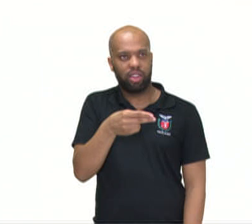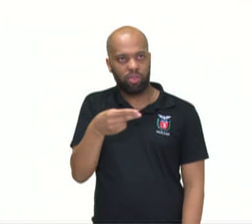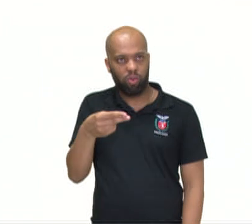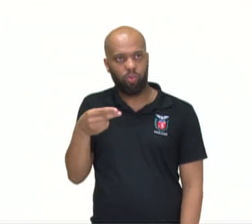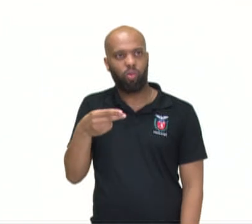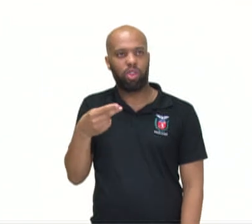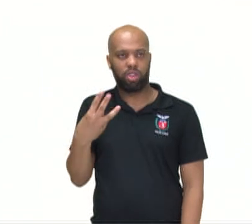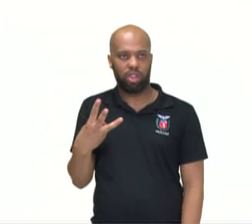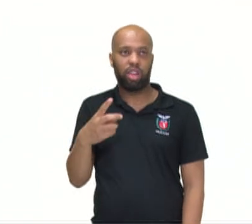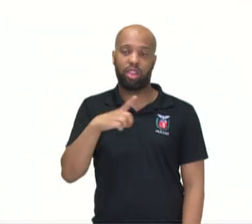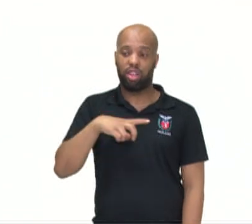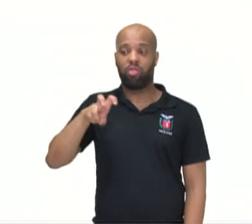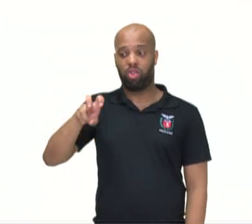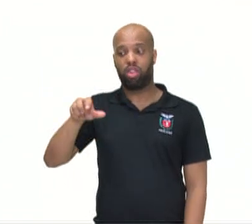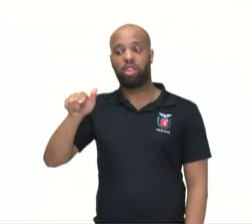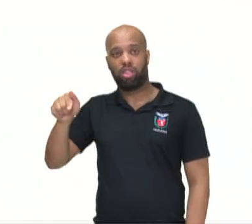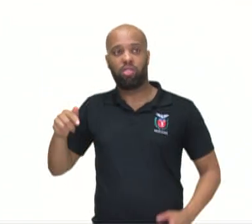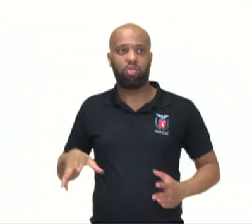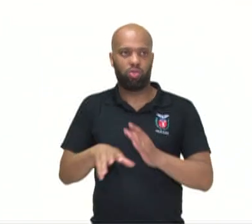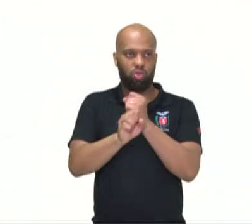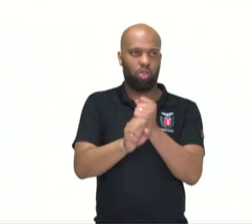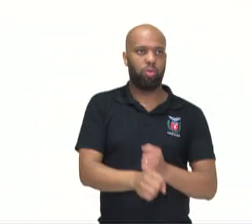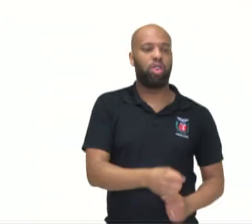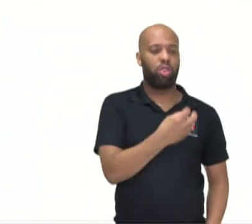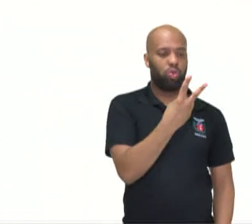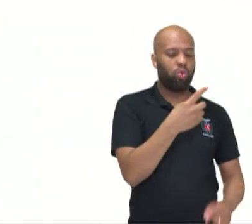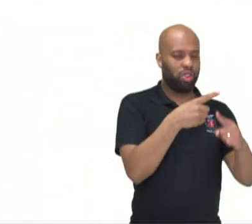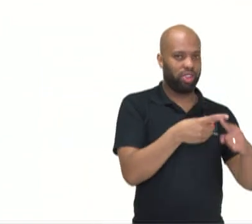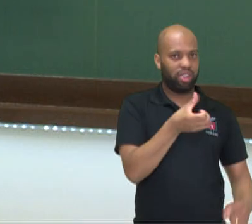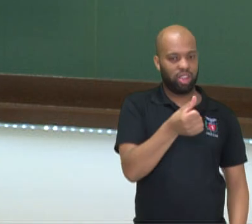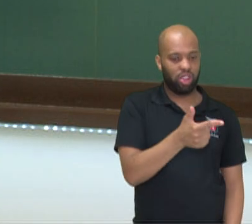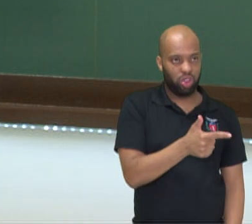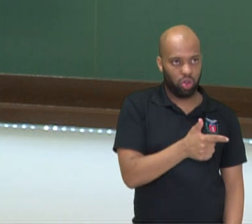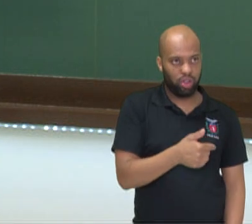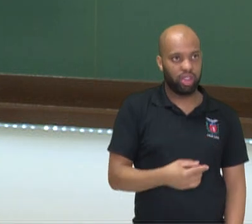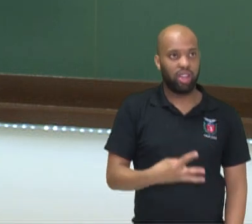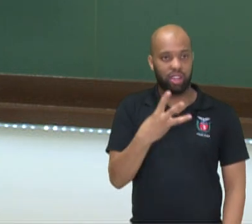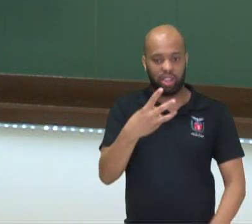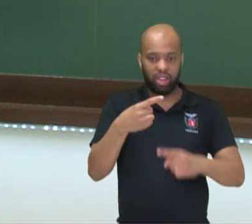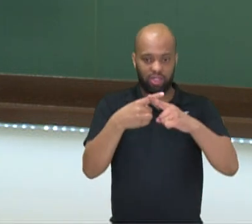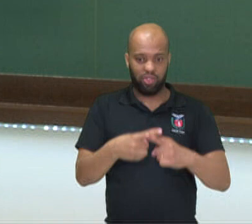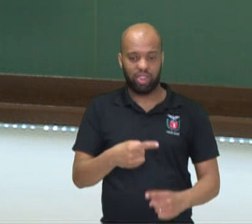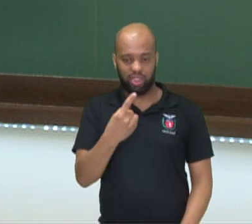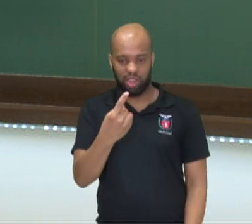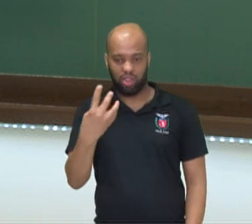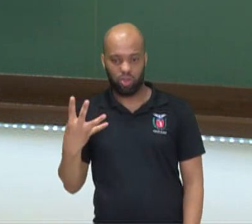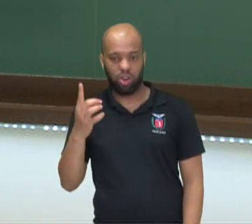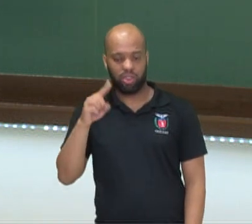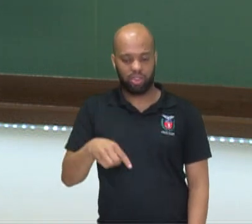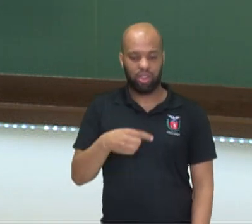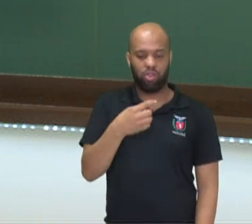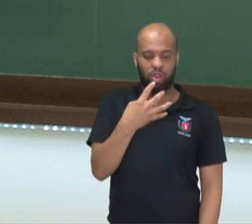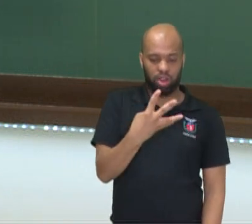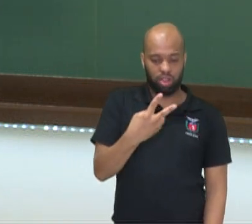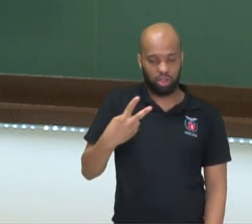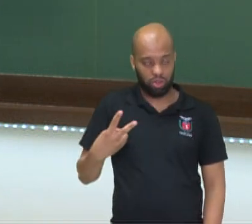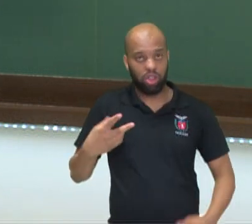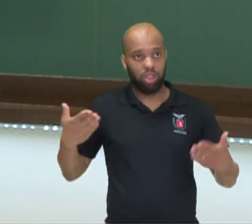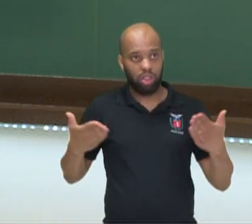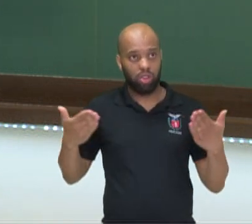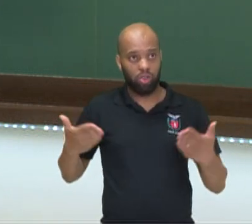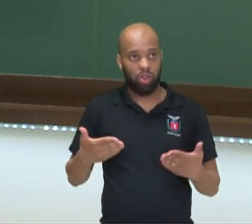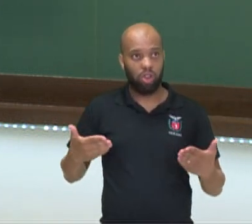lá. 2 vezes 6, 12. 3 vezes 14, 42. E 12